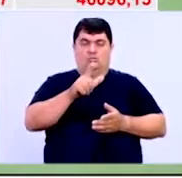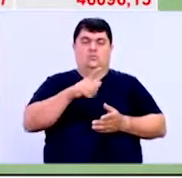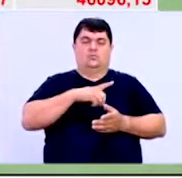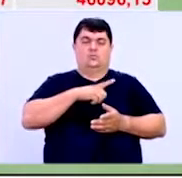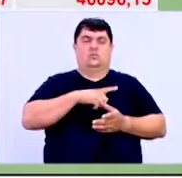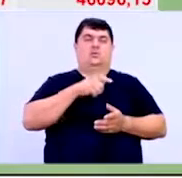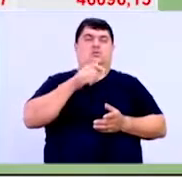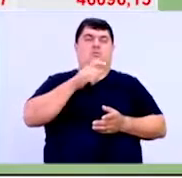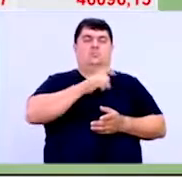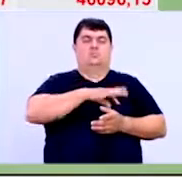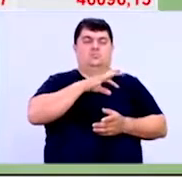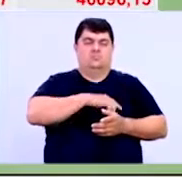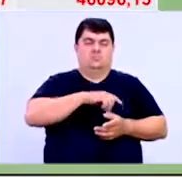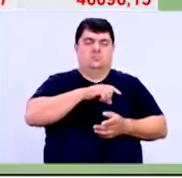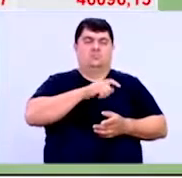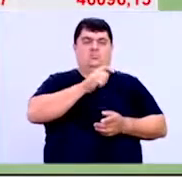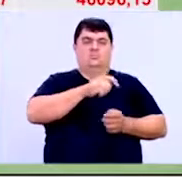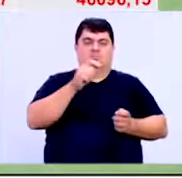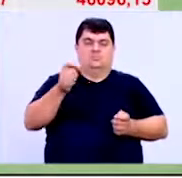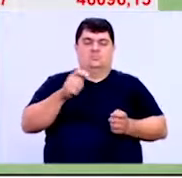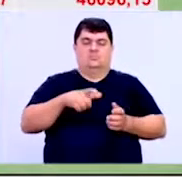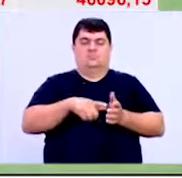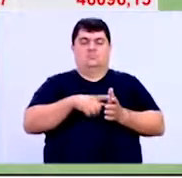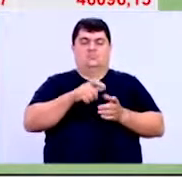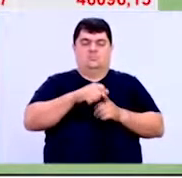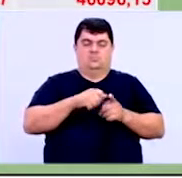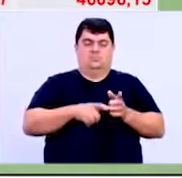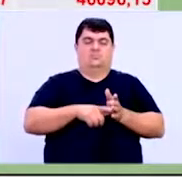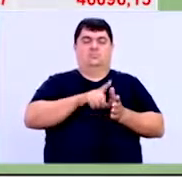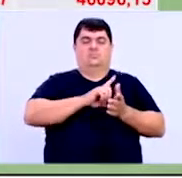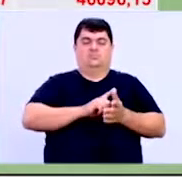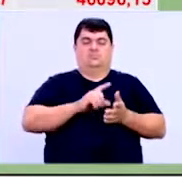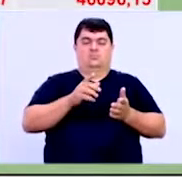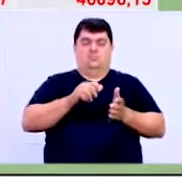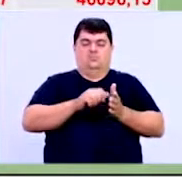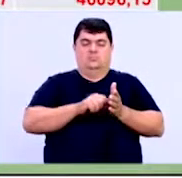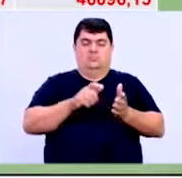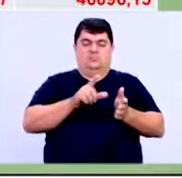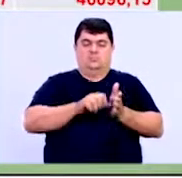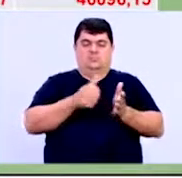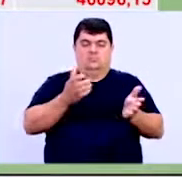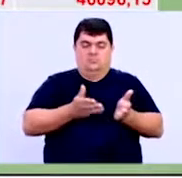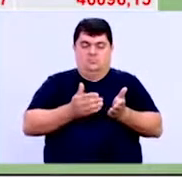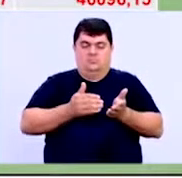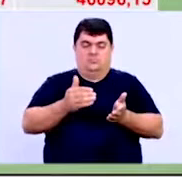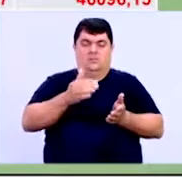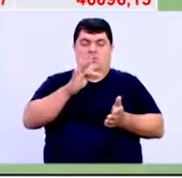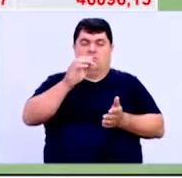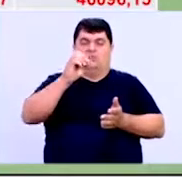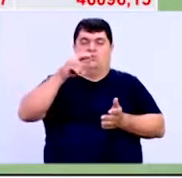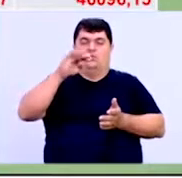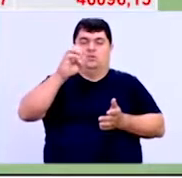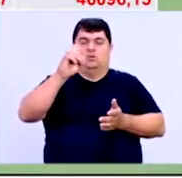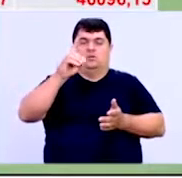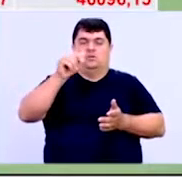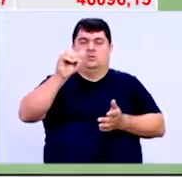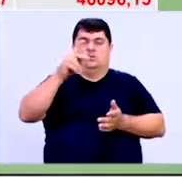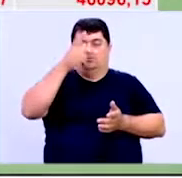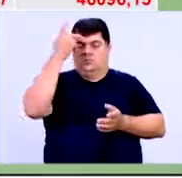com salários, mês anterior, com o mês atual, fornecedores, despesas com